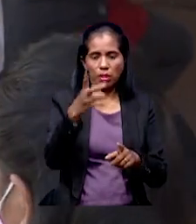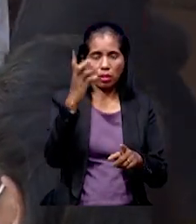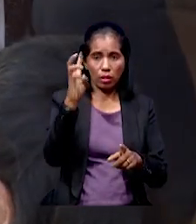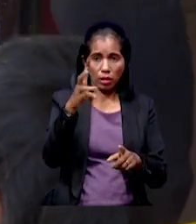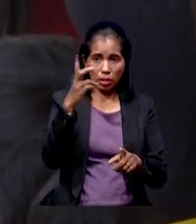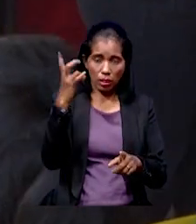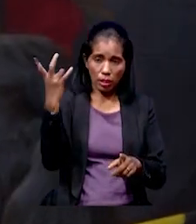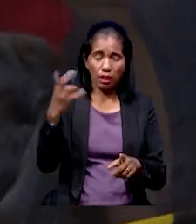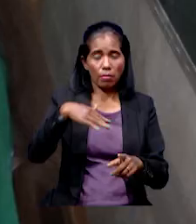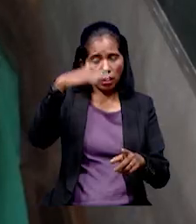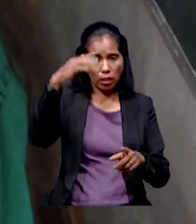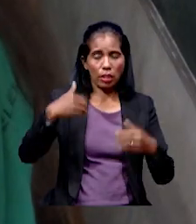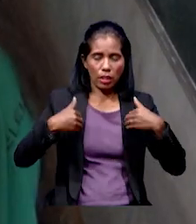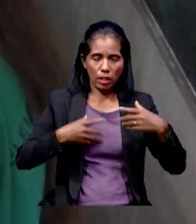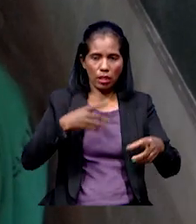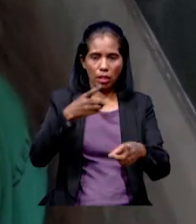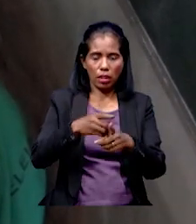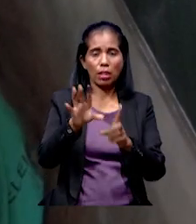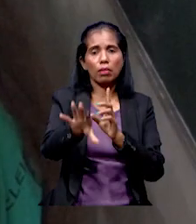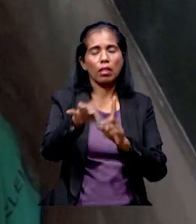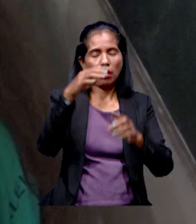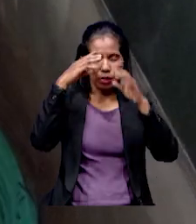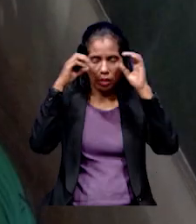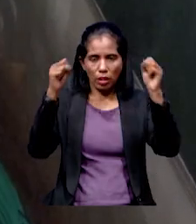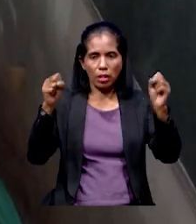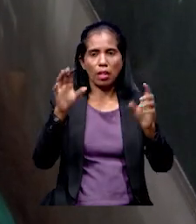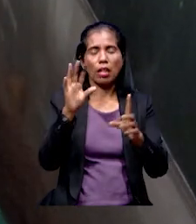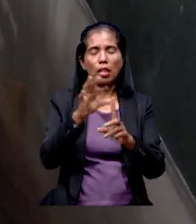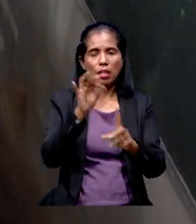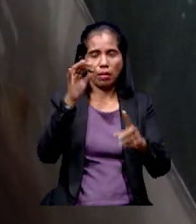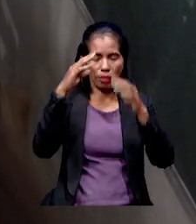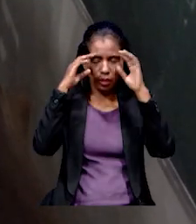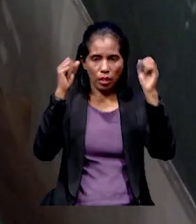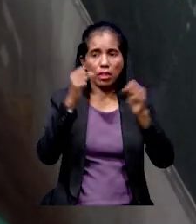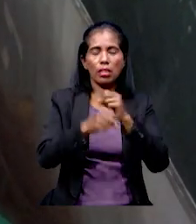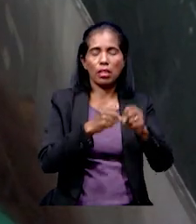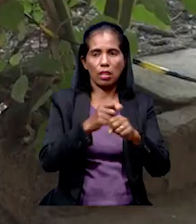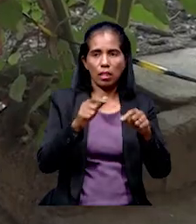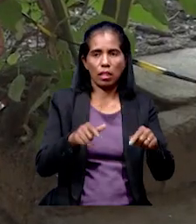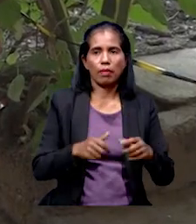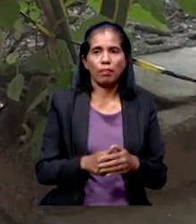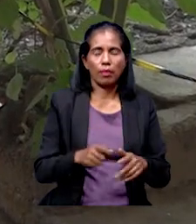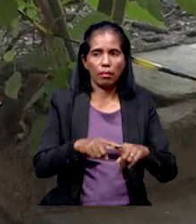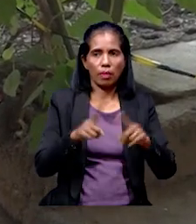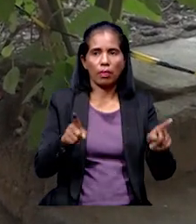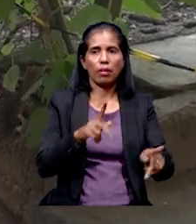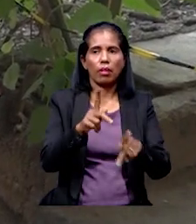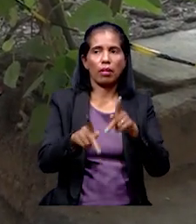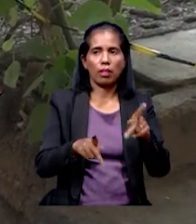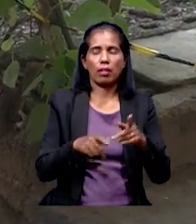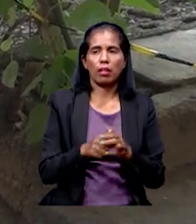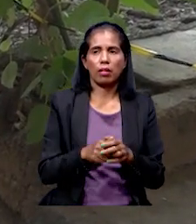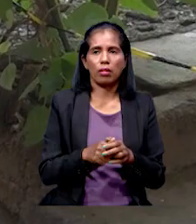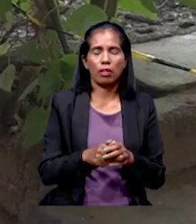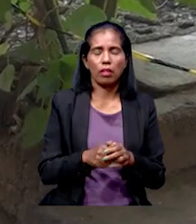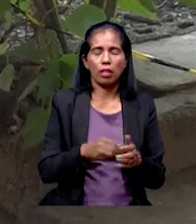tu exerce ni voto, Rodihili Presidente República, Ihar Eleição Presidencial Tinané. Maybe irmão na Lima, Russi Congregação Maristas